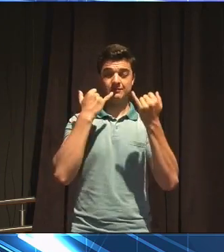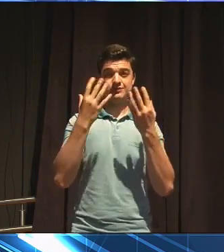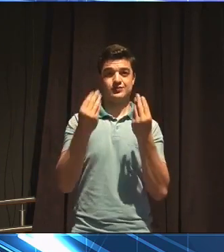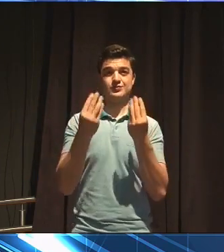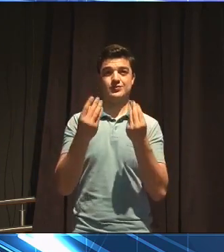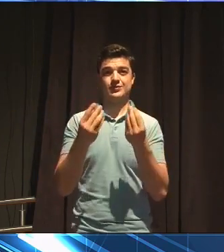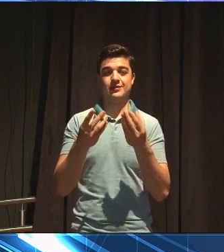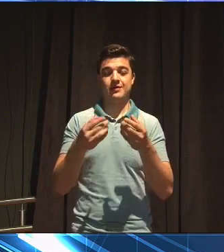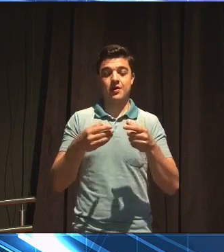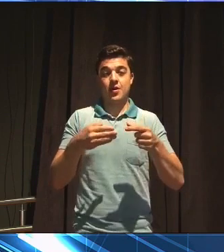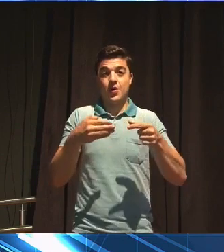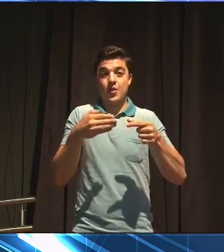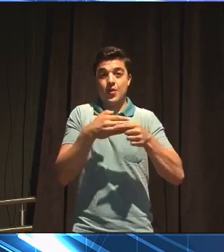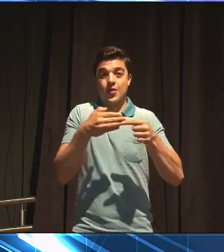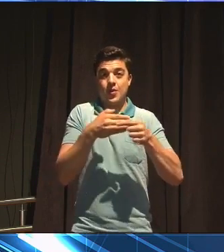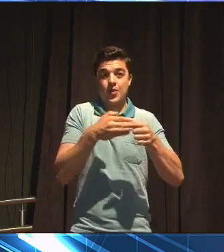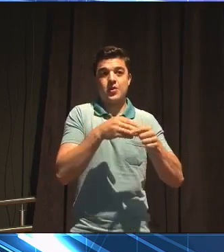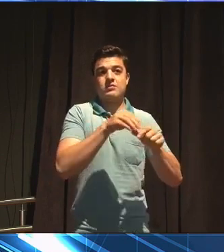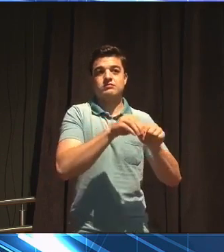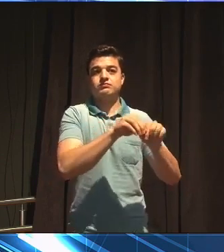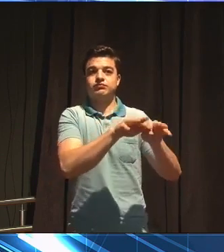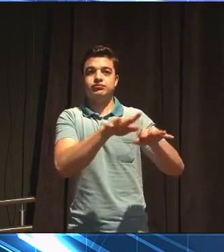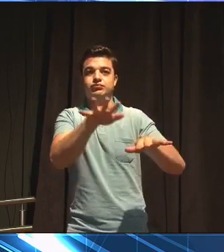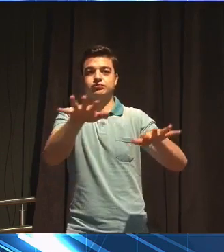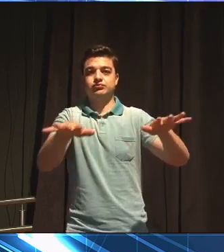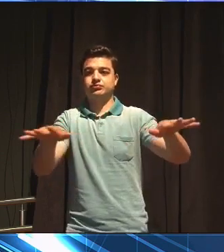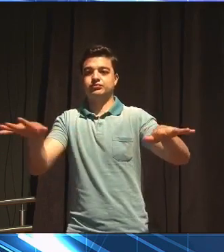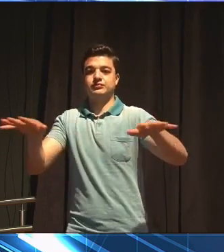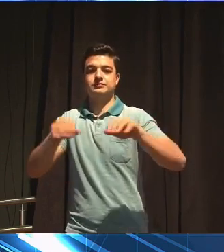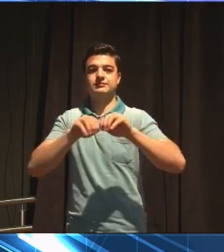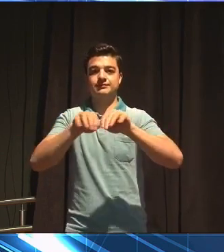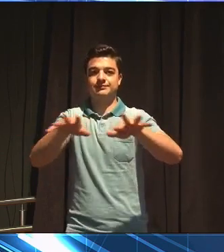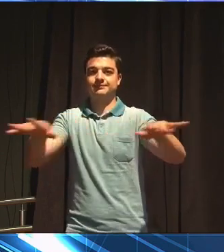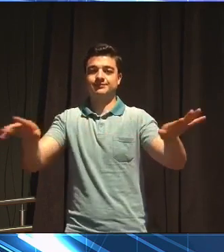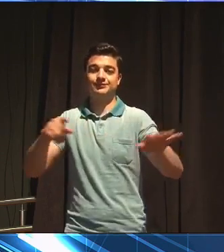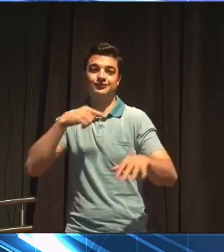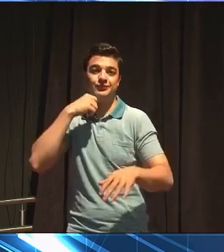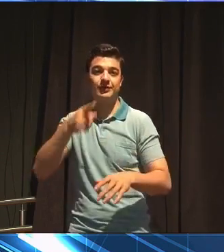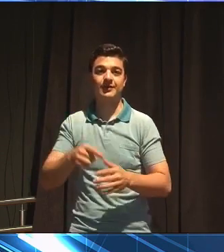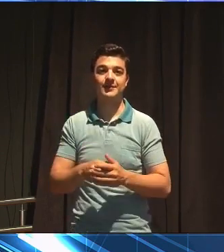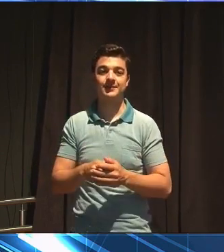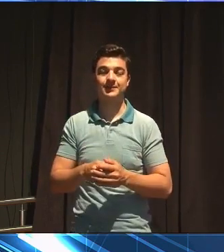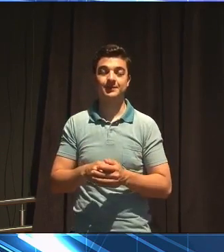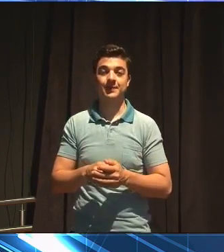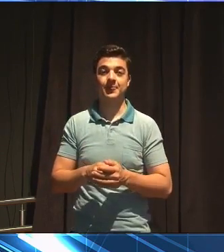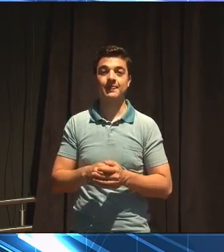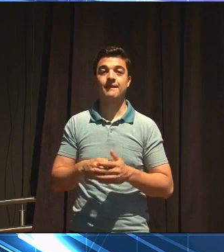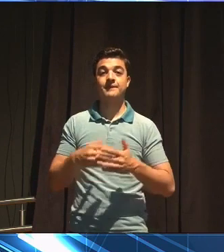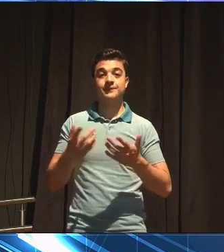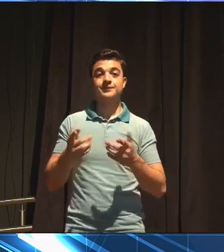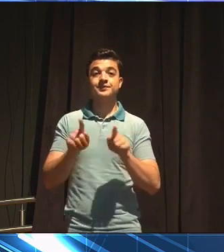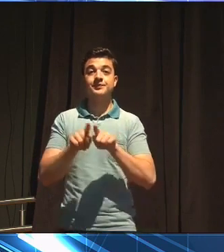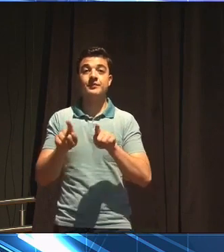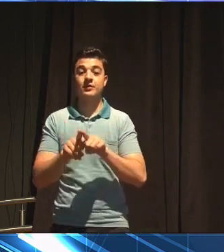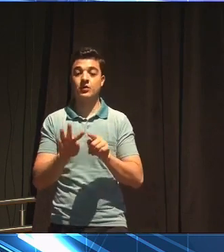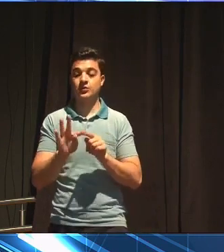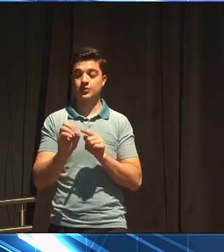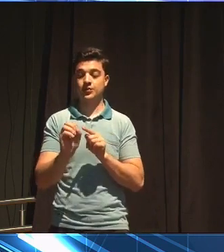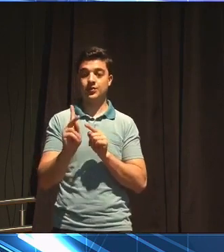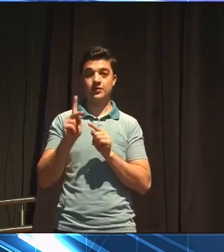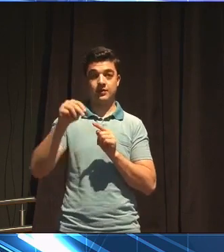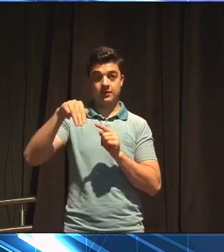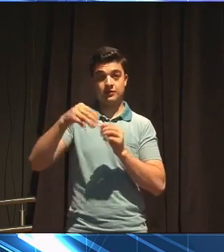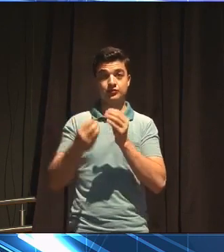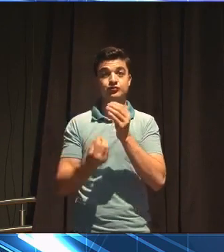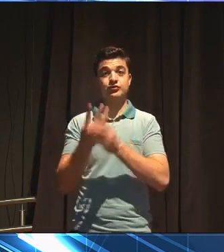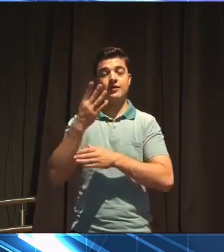sentido. O JWT, eu vou ter o problema, eu vou trazer toda a complexidade de gerar esse token para minha mão. E